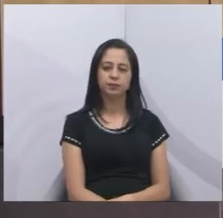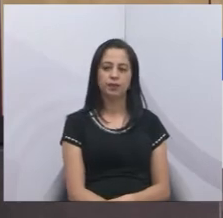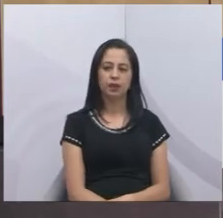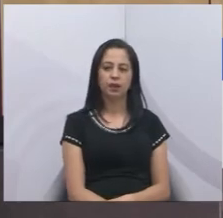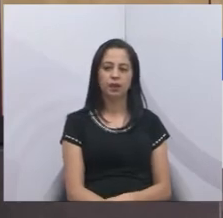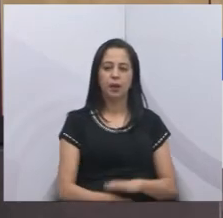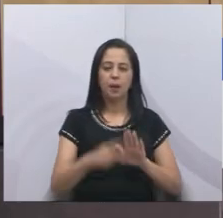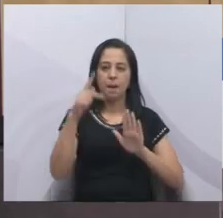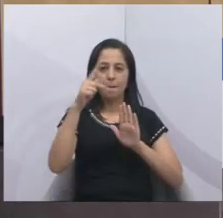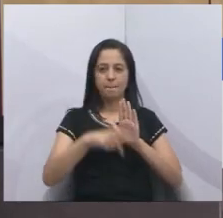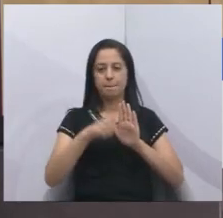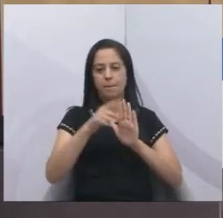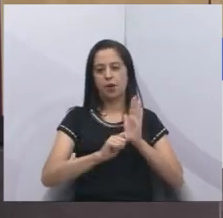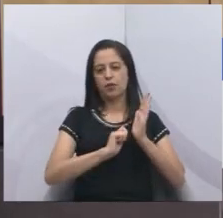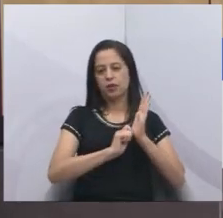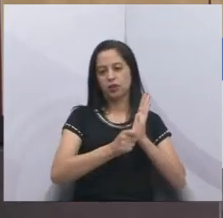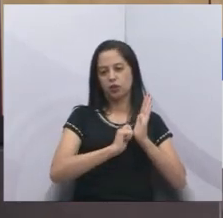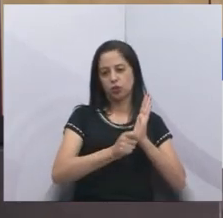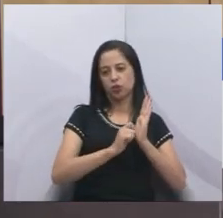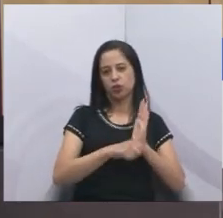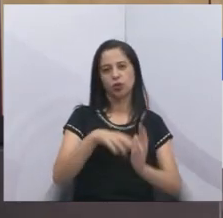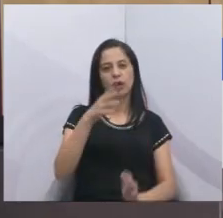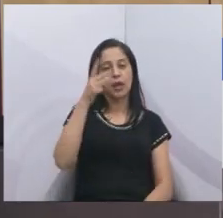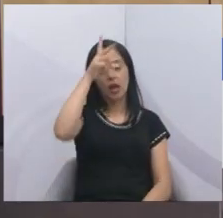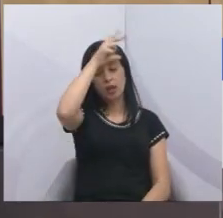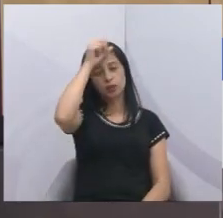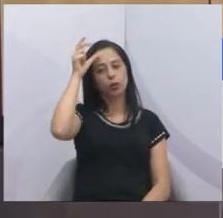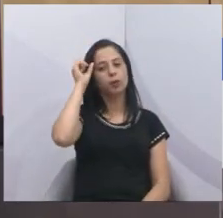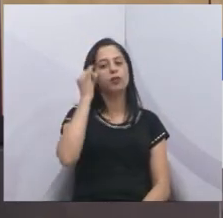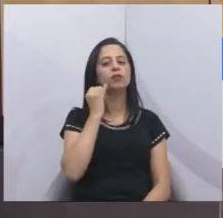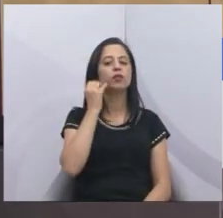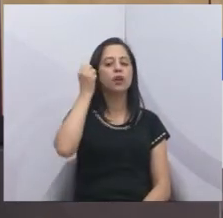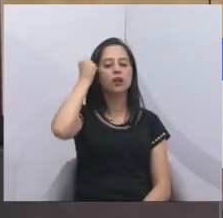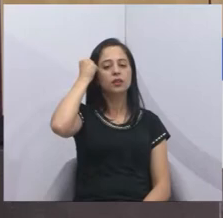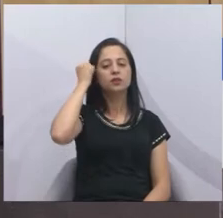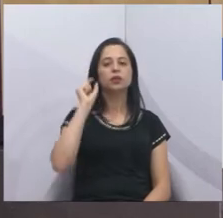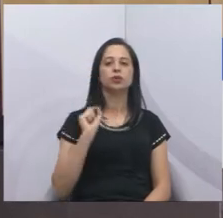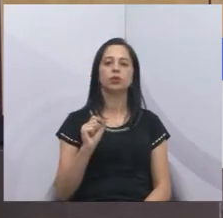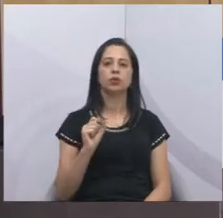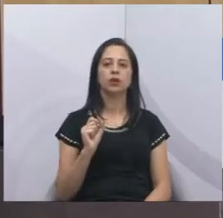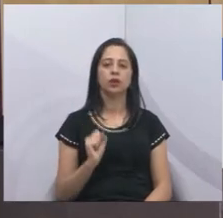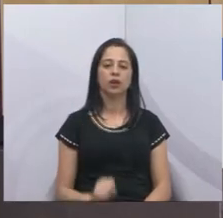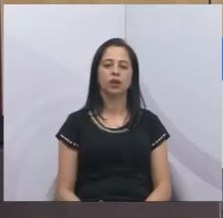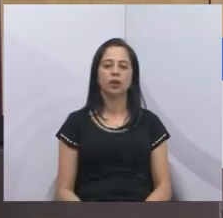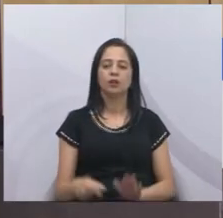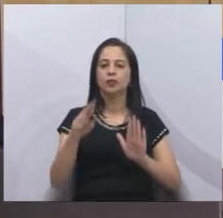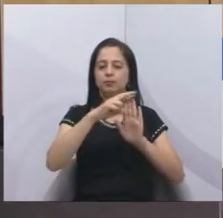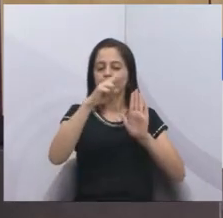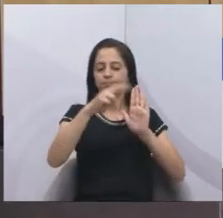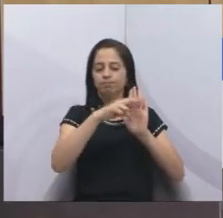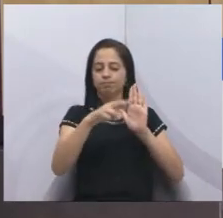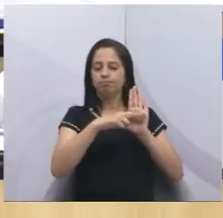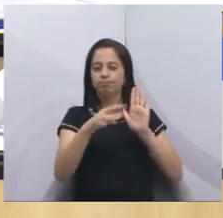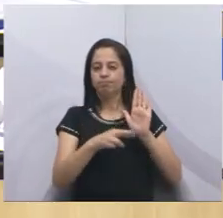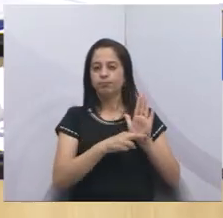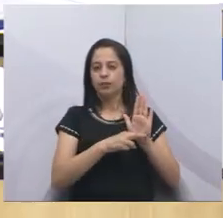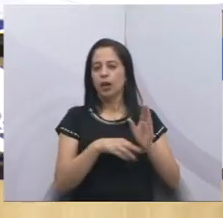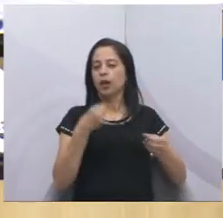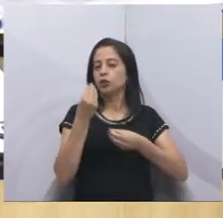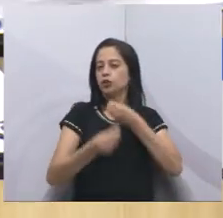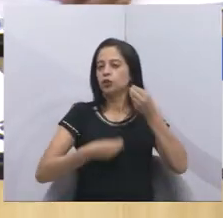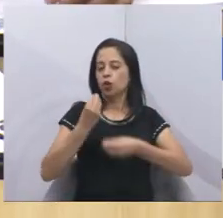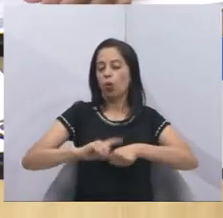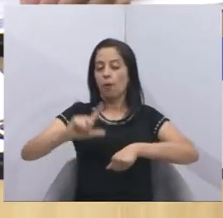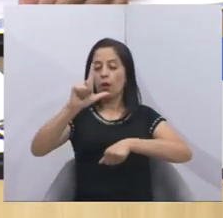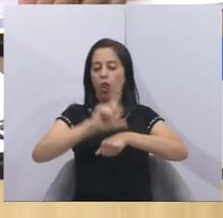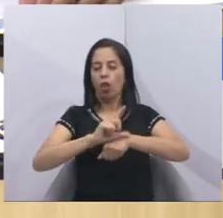Projeto de autoria do prefeito municipal Isaías José de Santana dispõe sobre as regras para o funcionamento de adegas